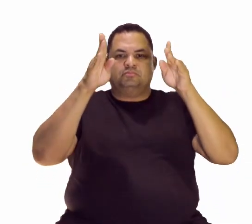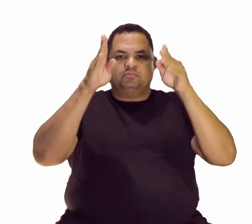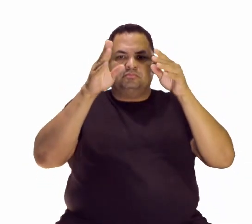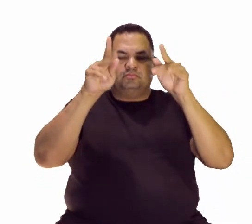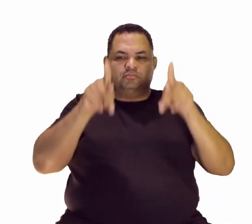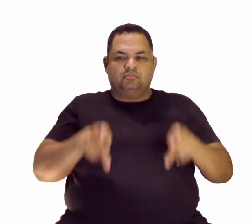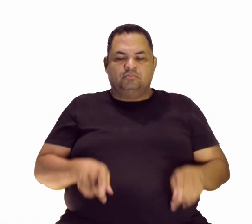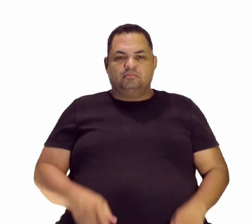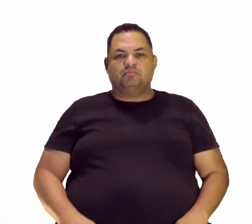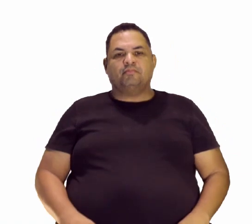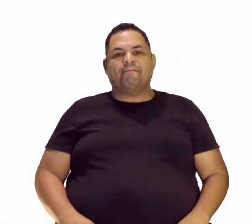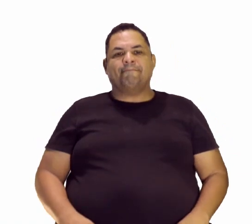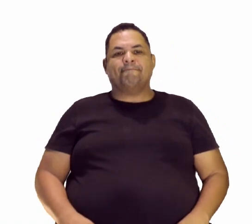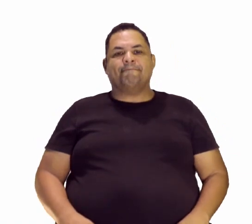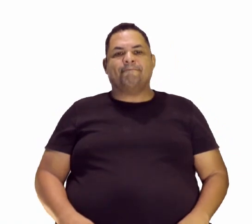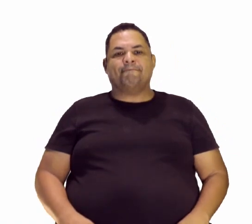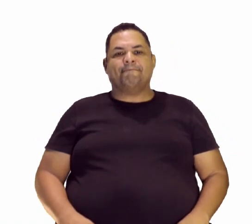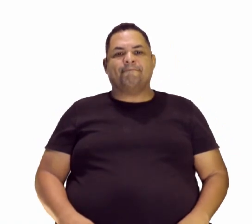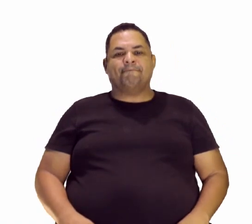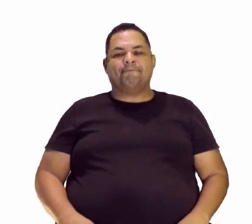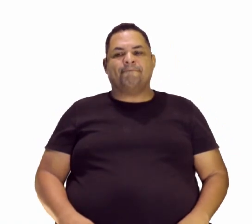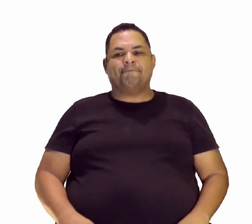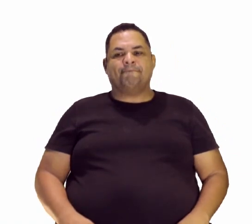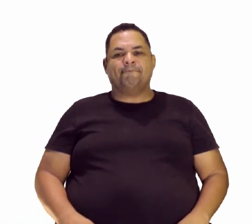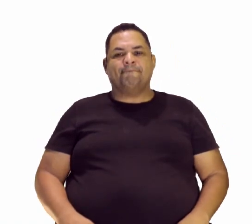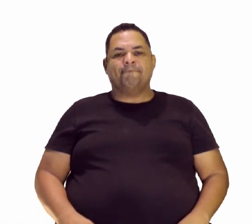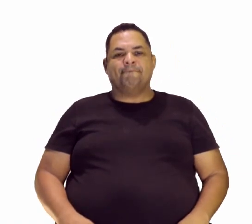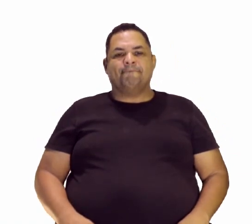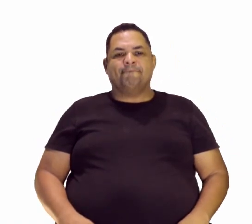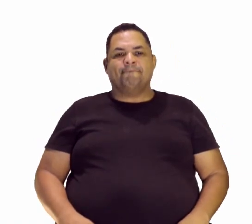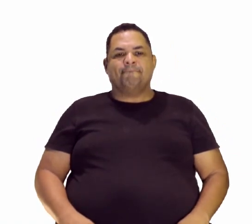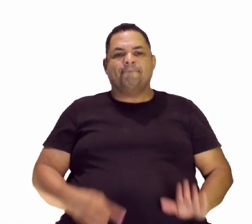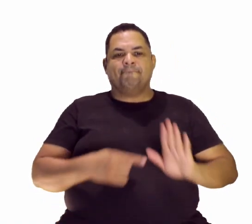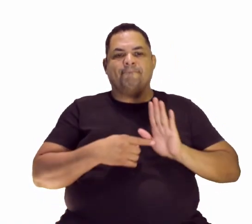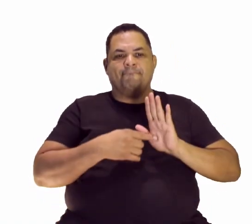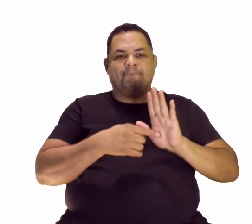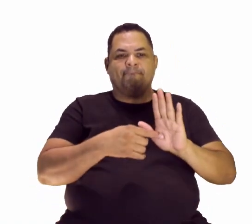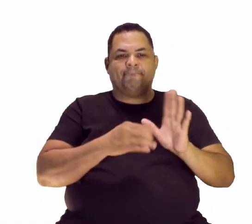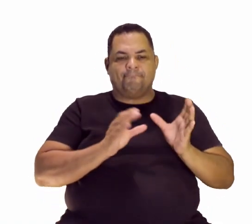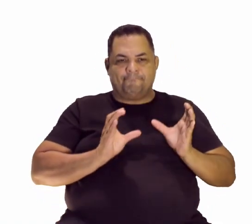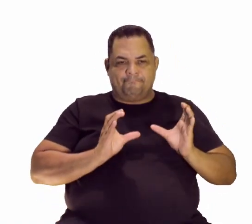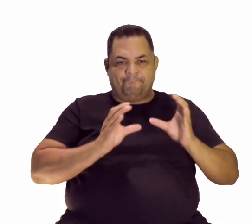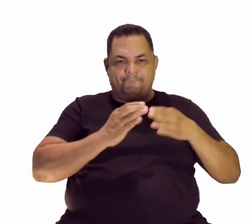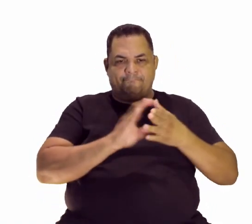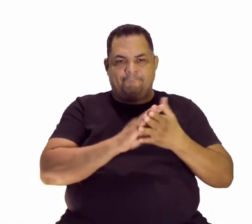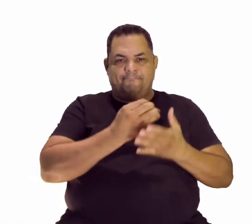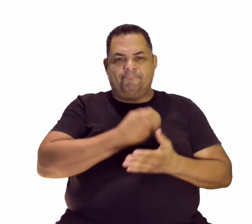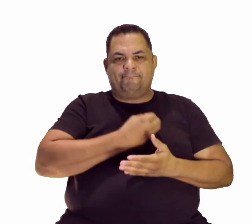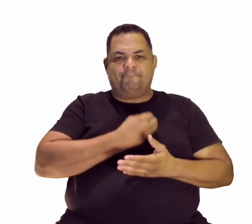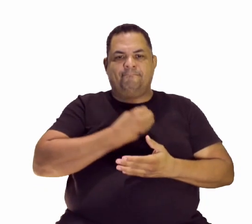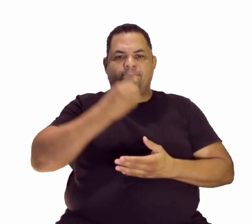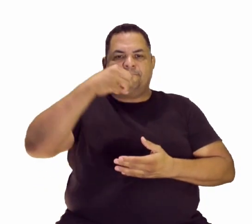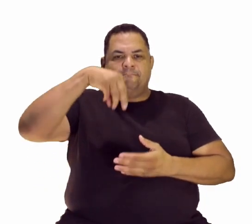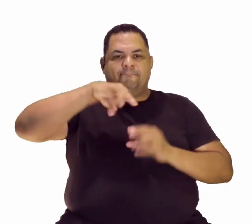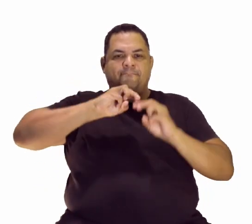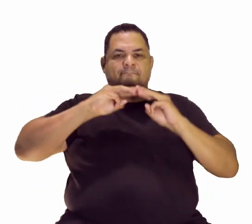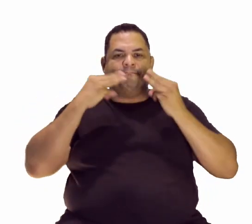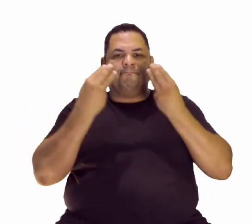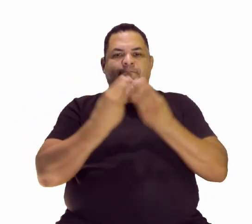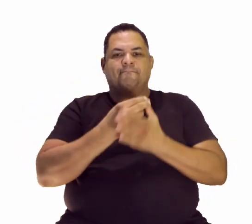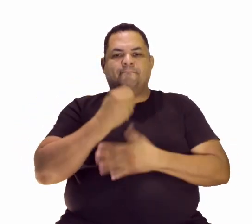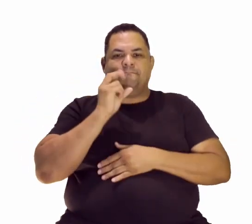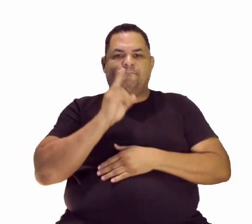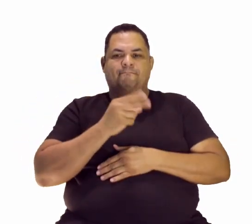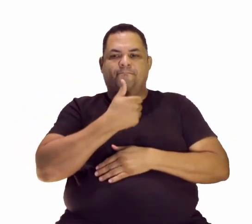periódica. Letra C. Apresenta número de massa igual a 80.